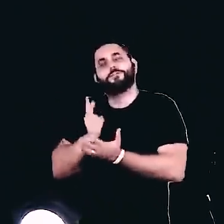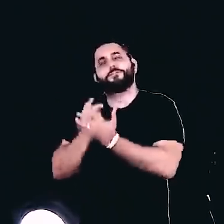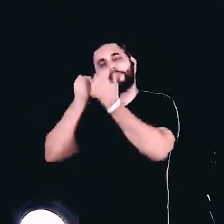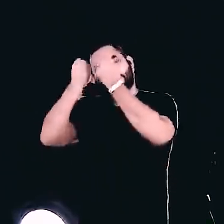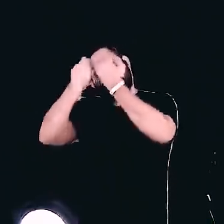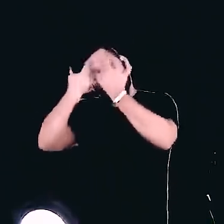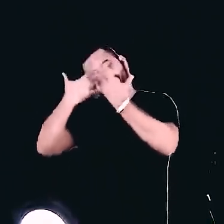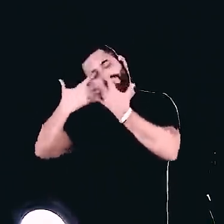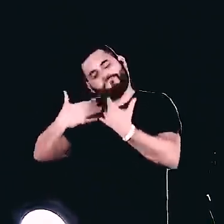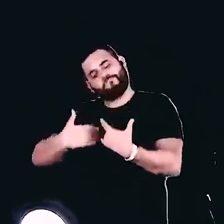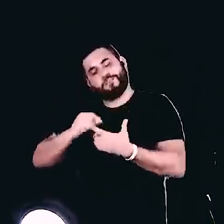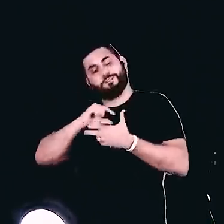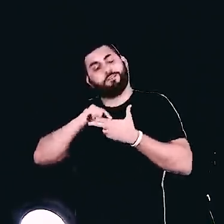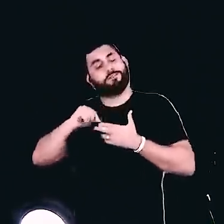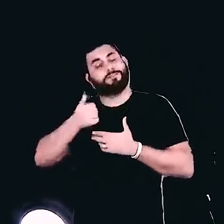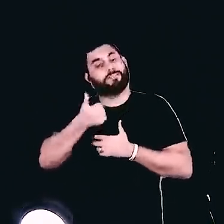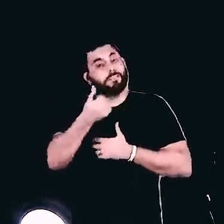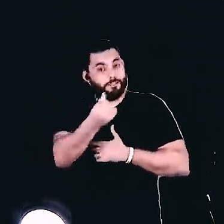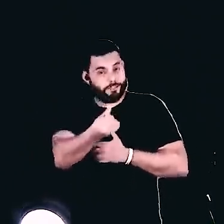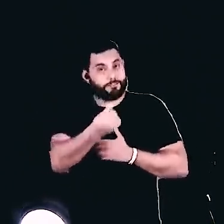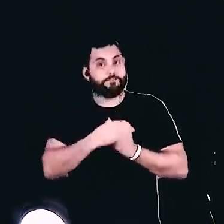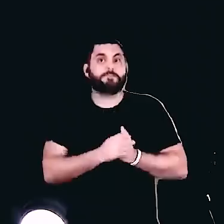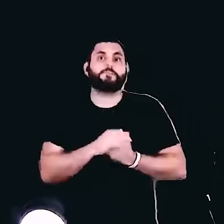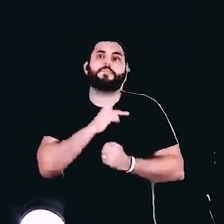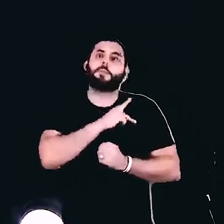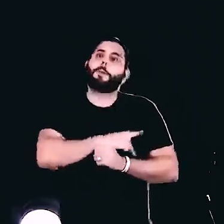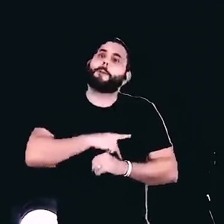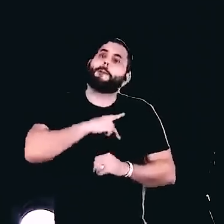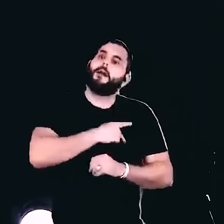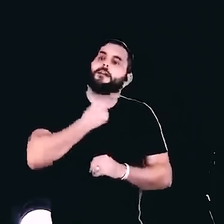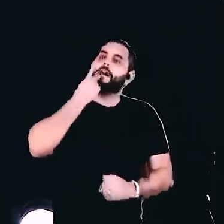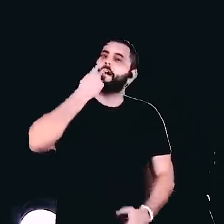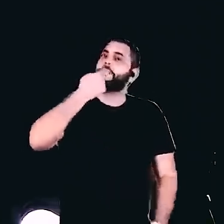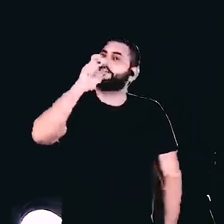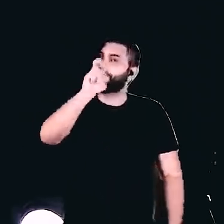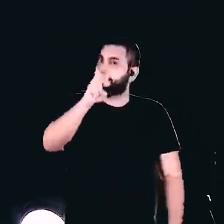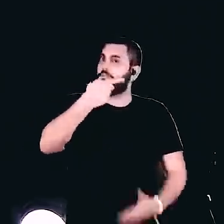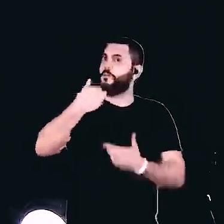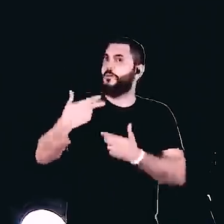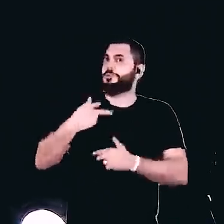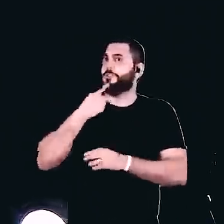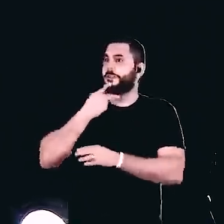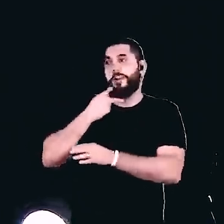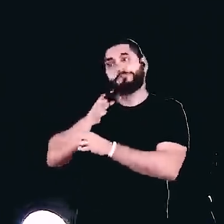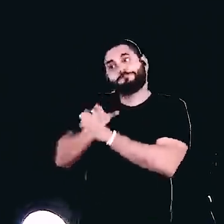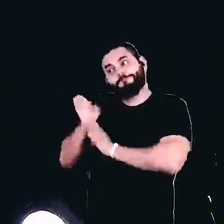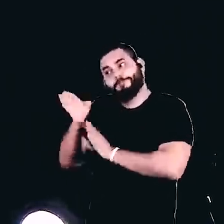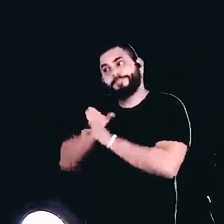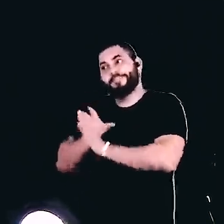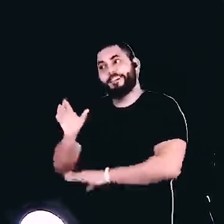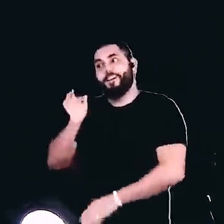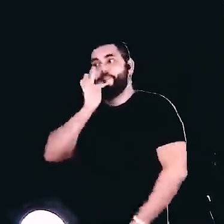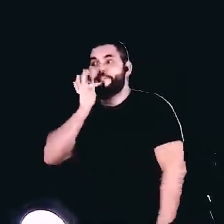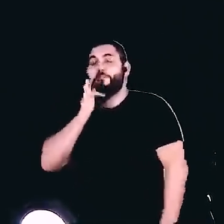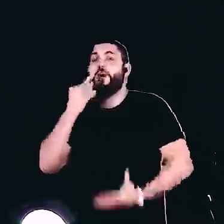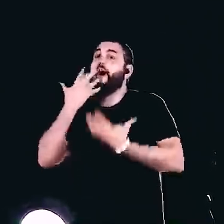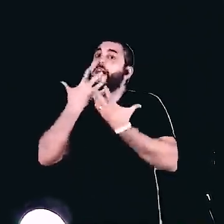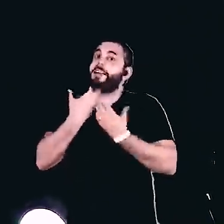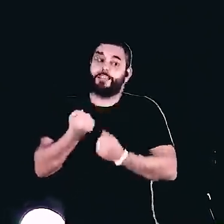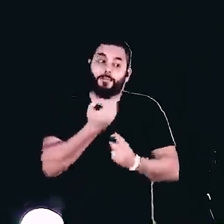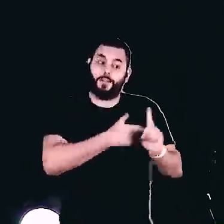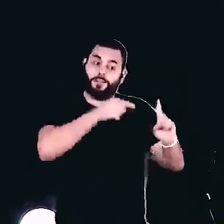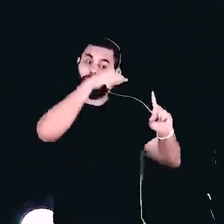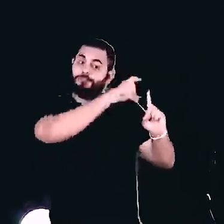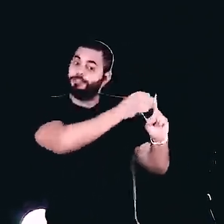verso 16. Paulo usou 5 argumentos para convencer Filemão de receber de bom